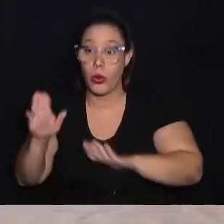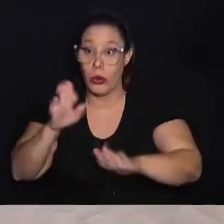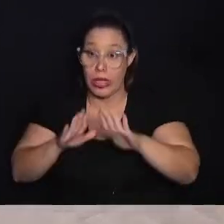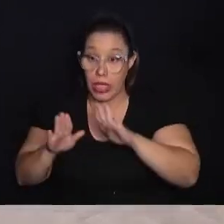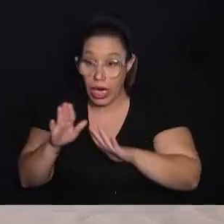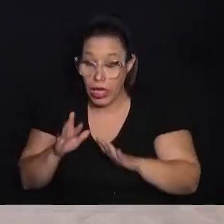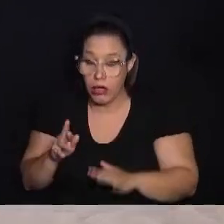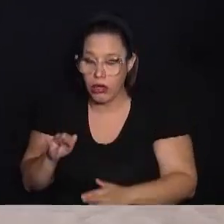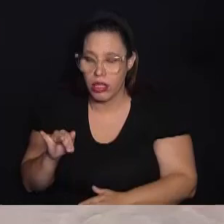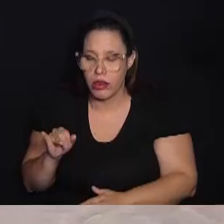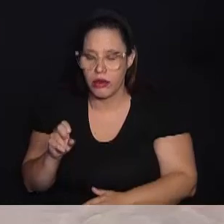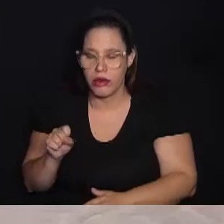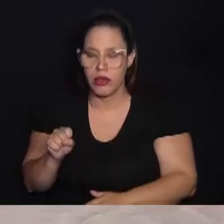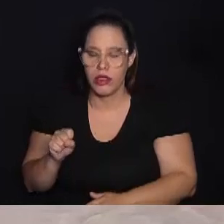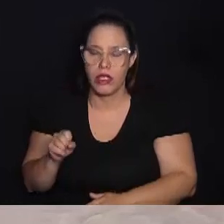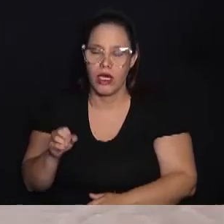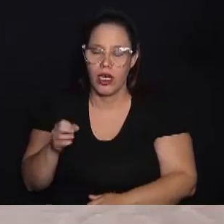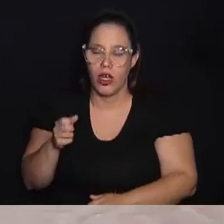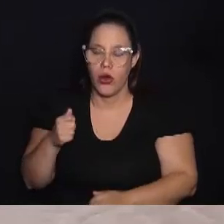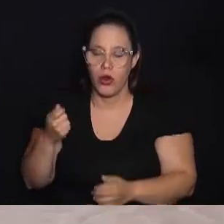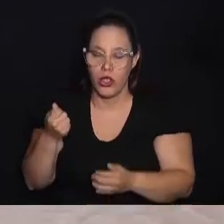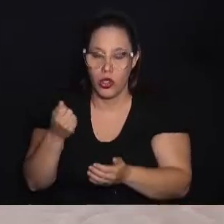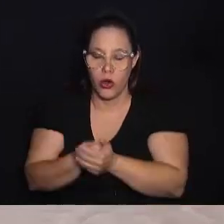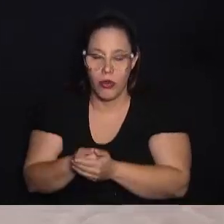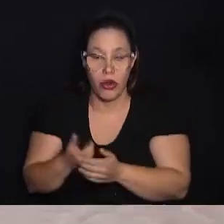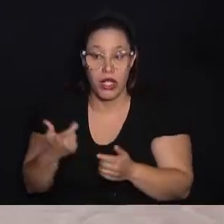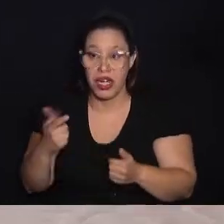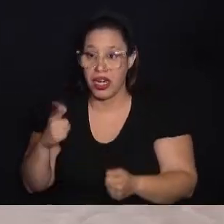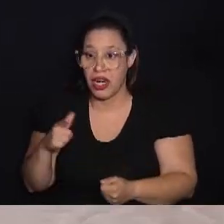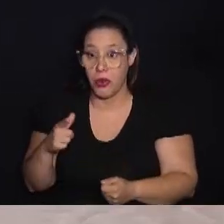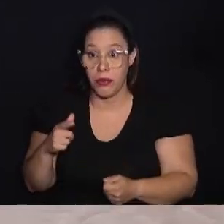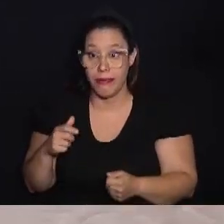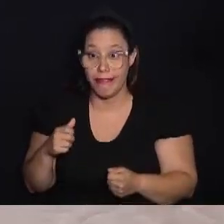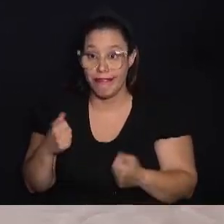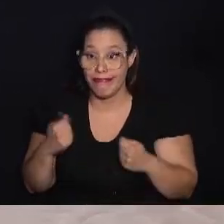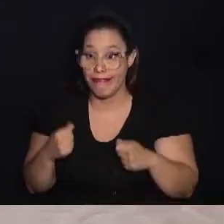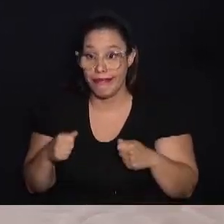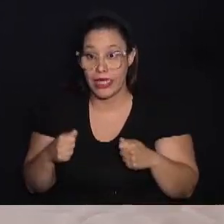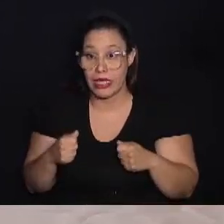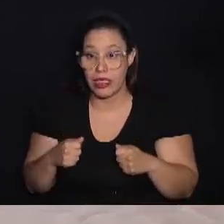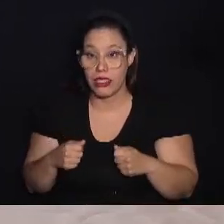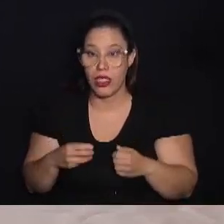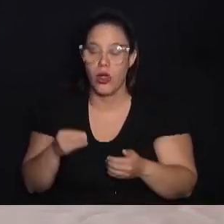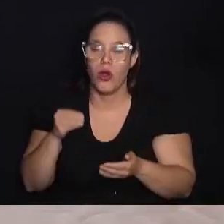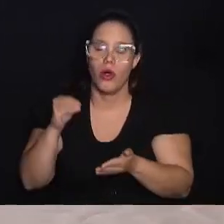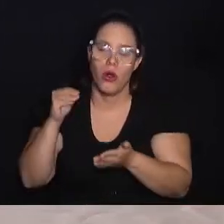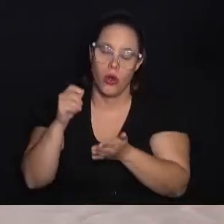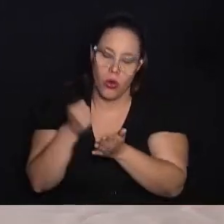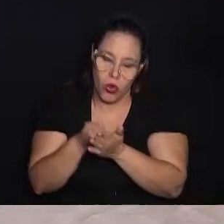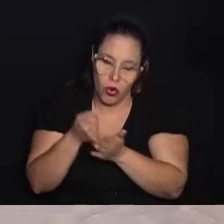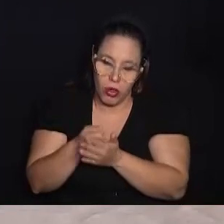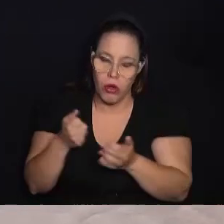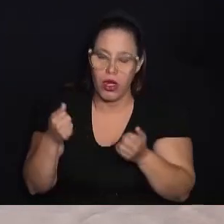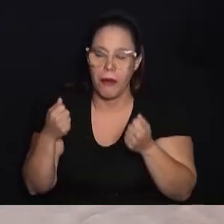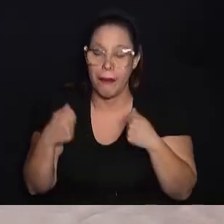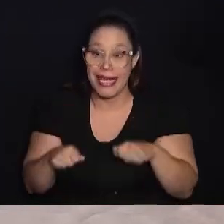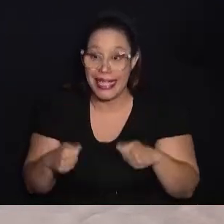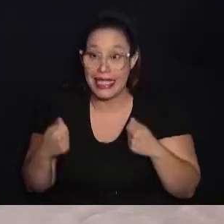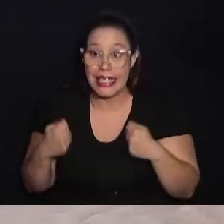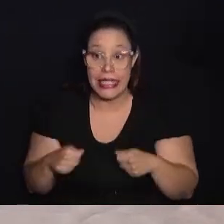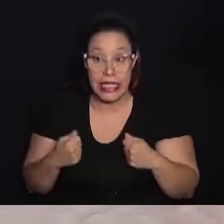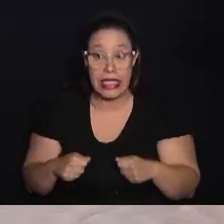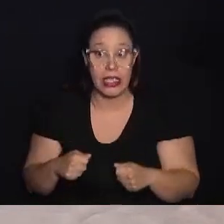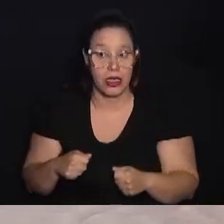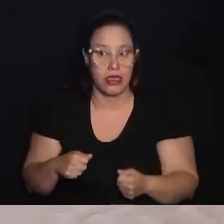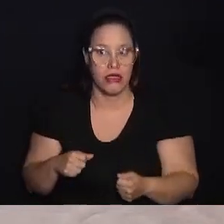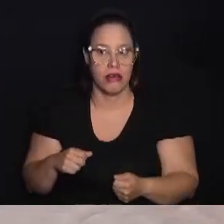compras supérfluas, né? Então, sempre prioriza aquelas compras que você efetivamente precisa. E aí aquele negócio, né, que a gente